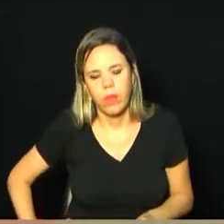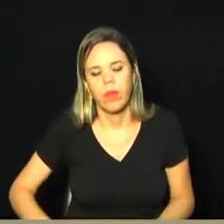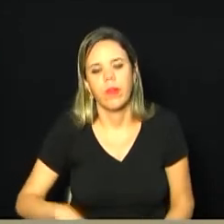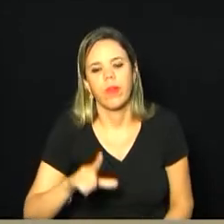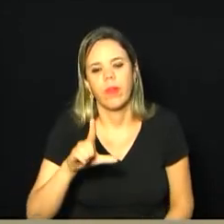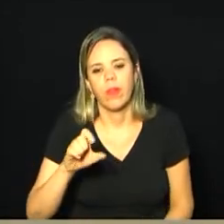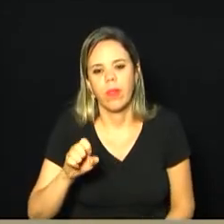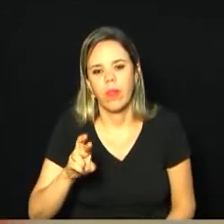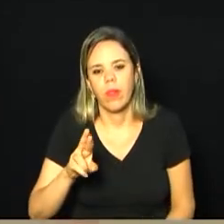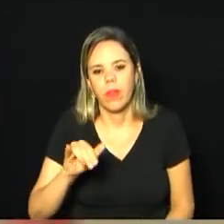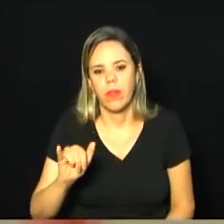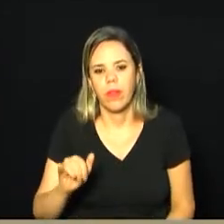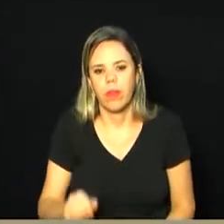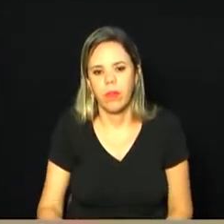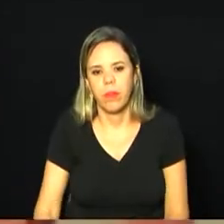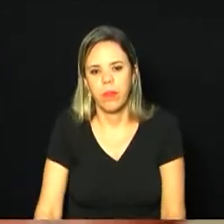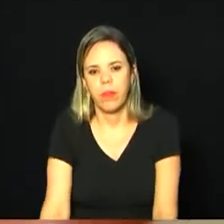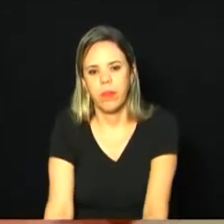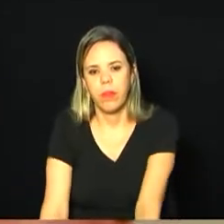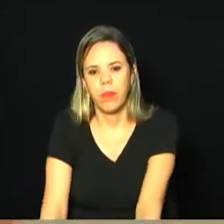Go Panda